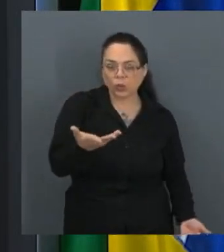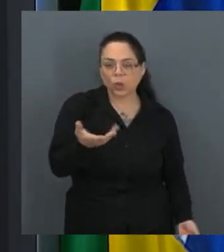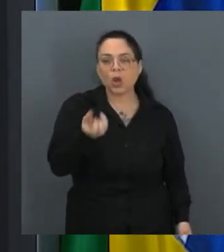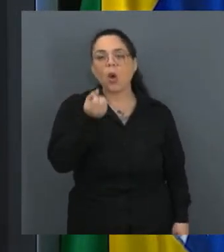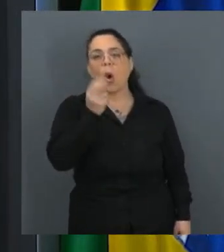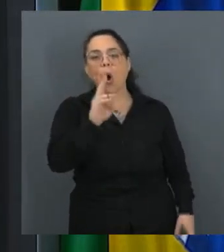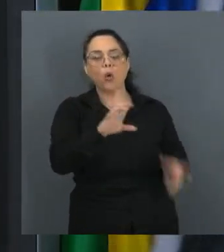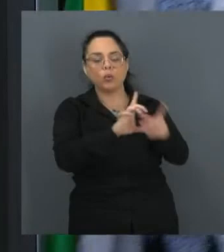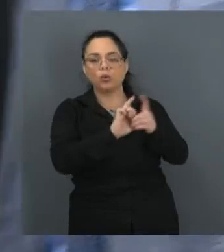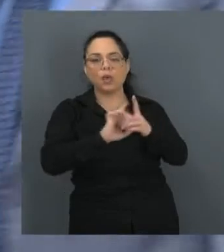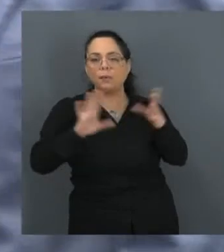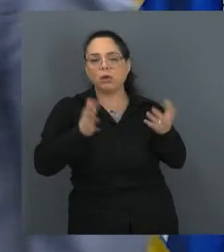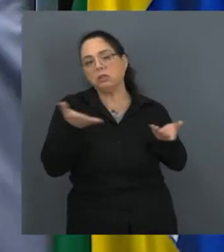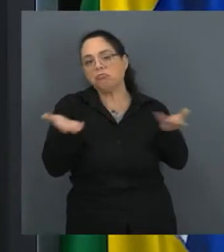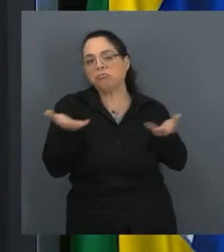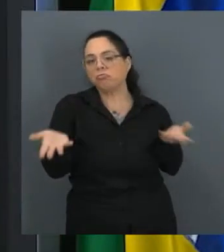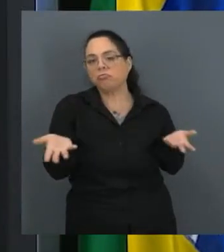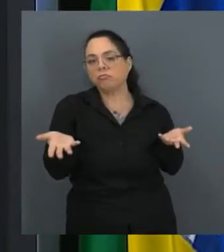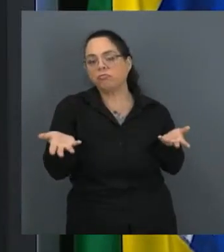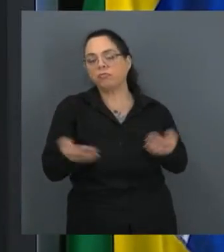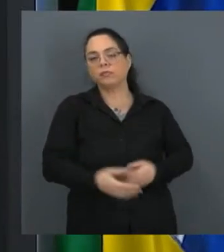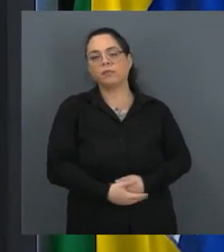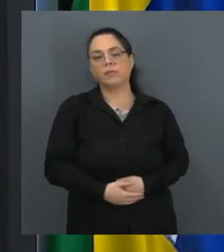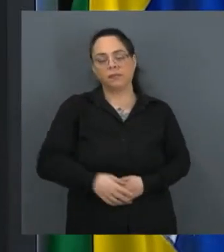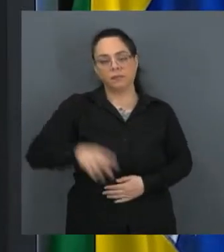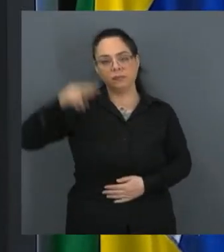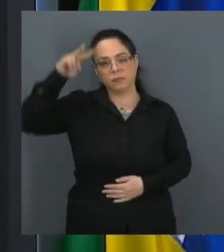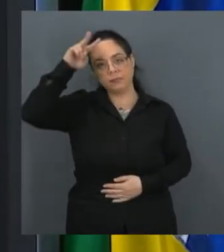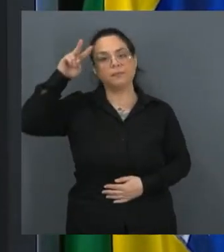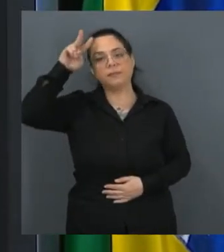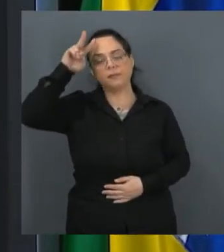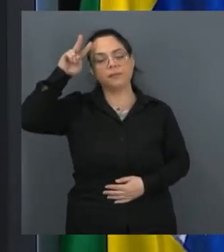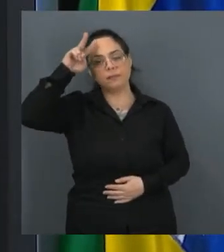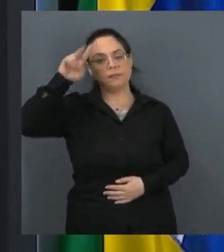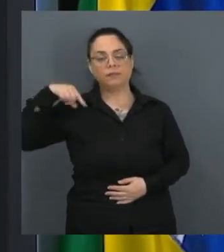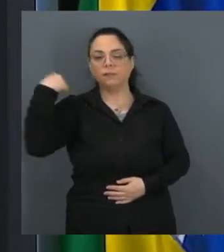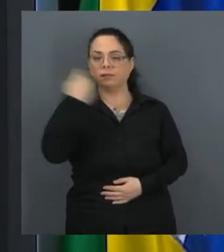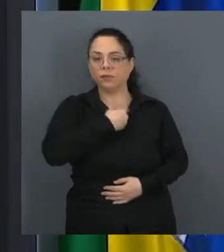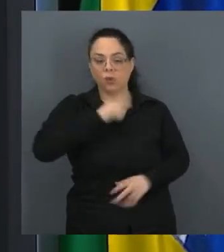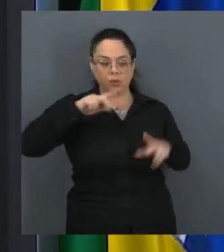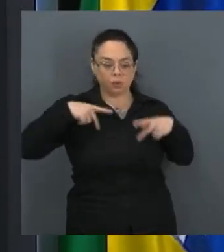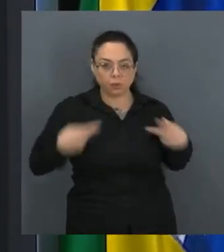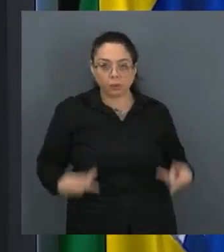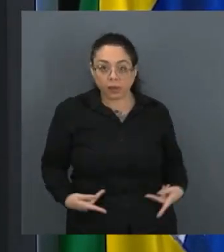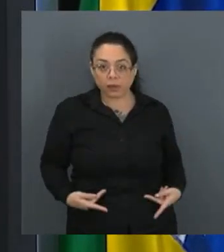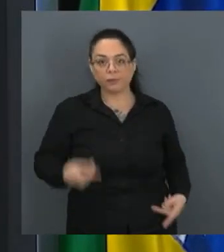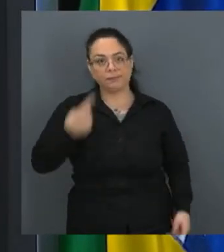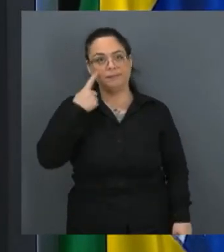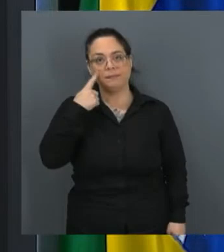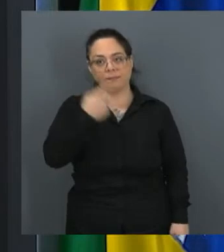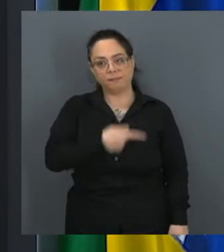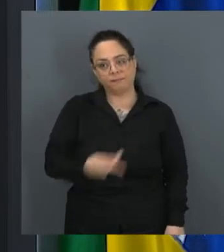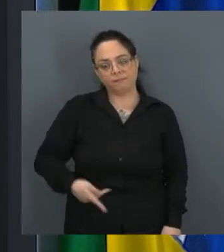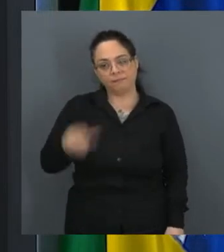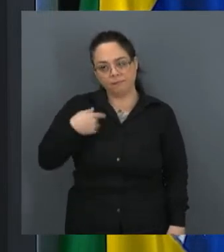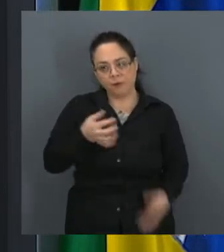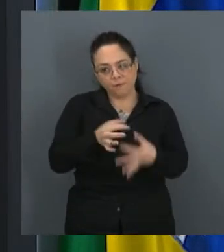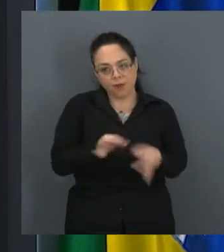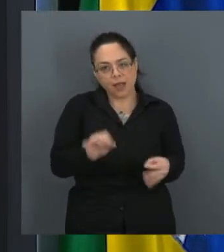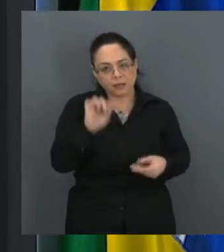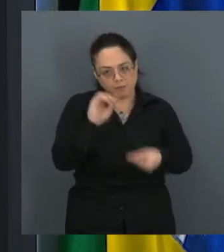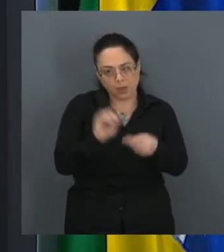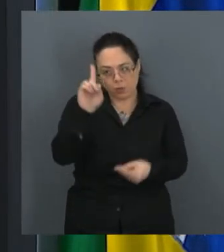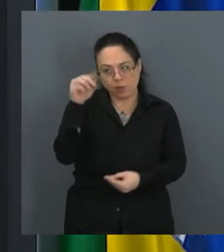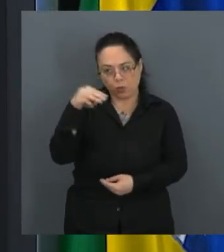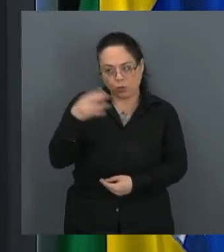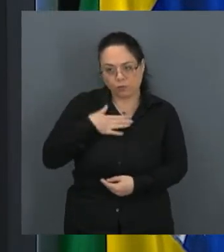de democracia? A história da nossa humanidade, senhor presidente, estou nas últimas linhas, se eu me der mais um minuto